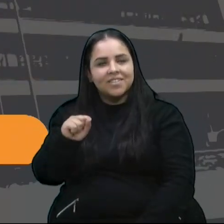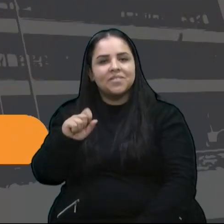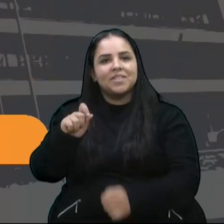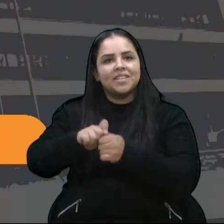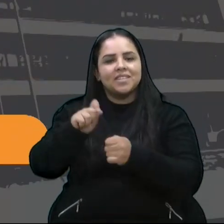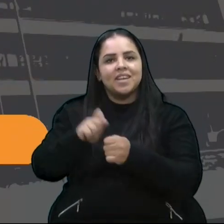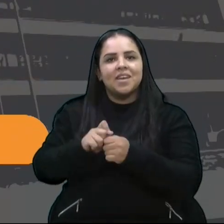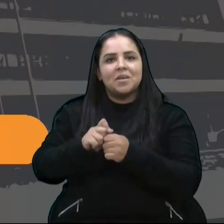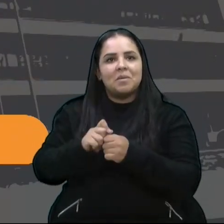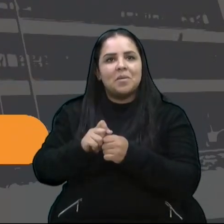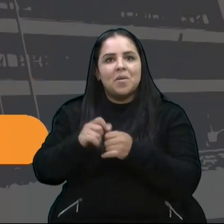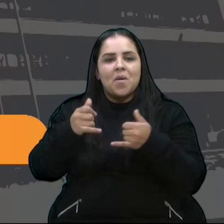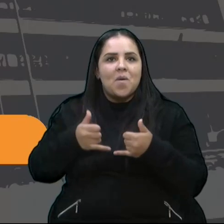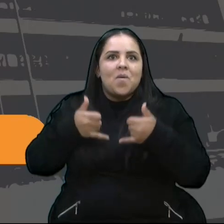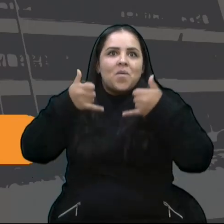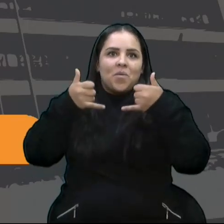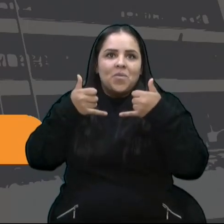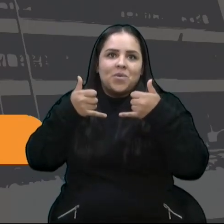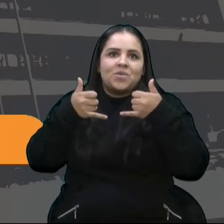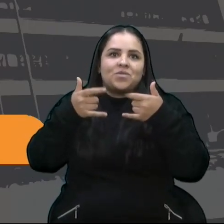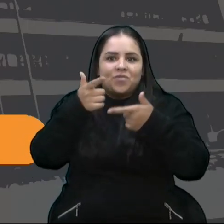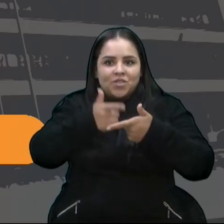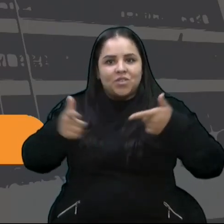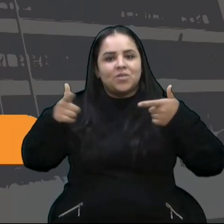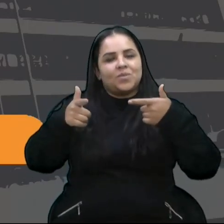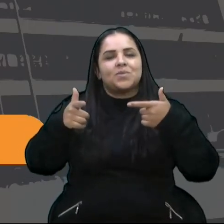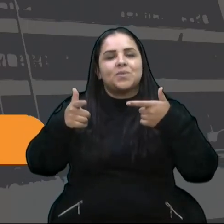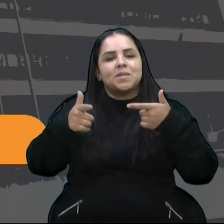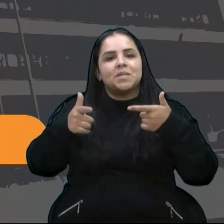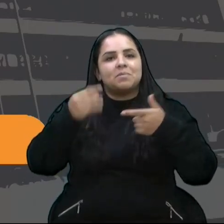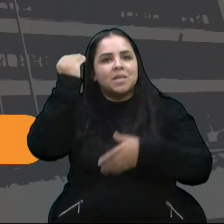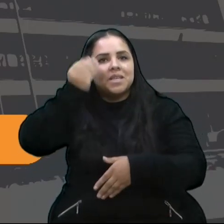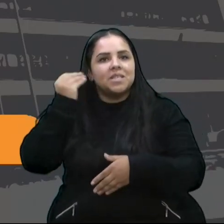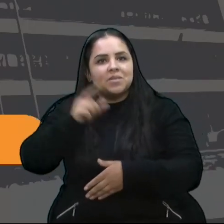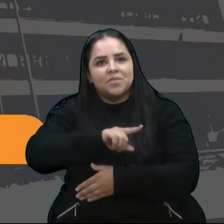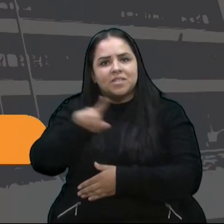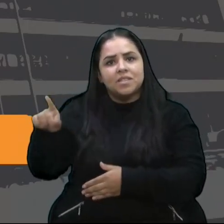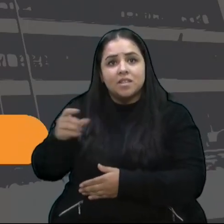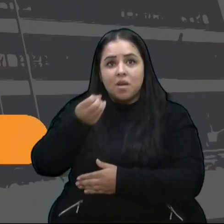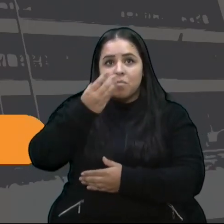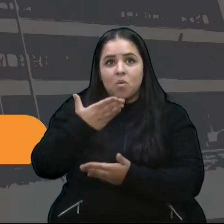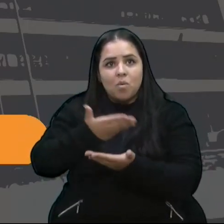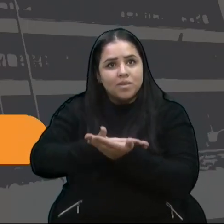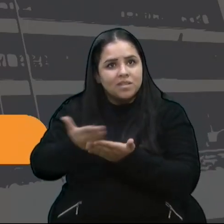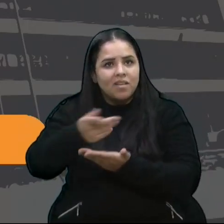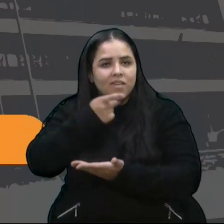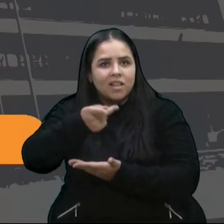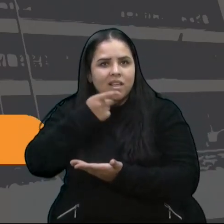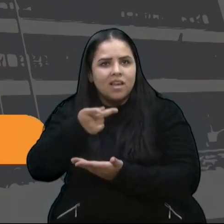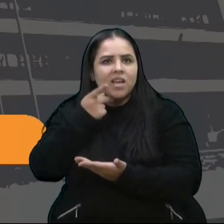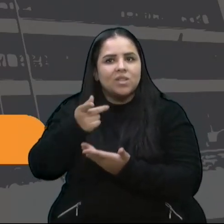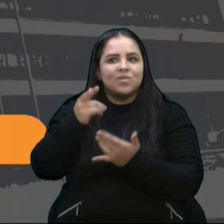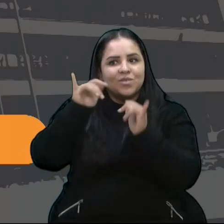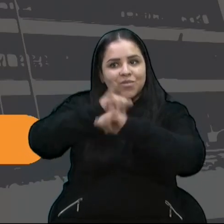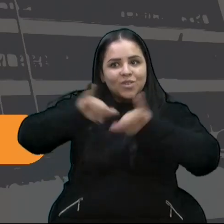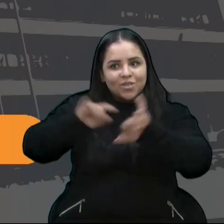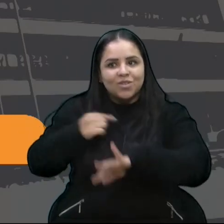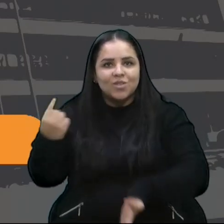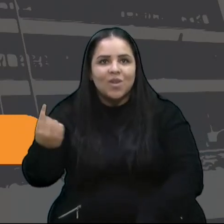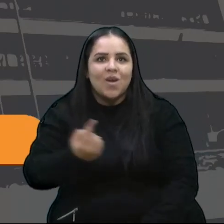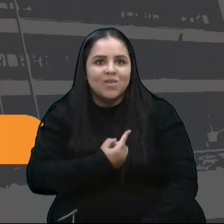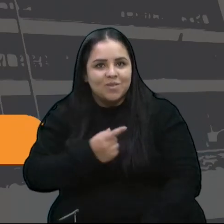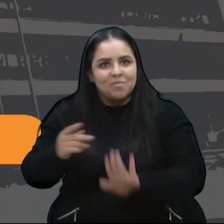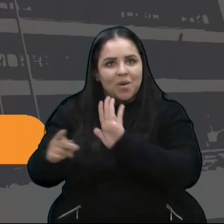dividindo experiências com vocês. E que bom, né? A gente começar falando, fazendo uma propaganda de nós mesmos,